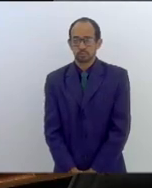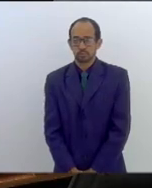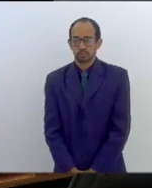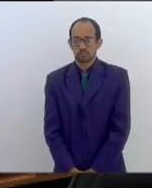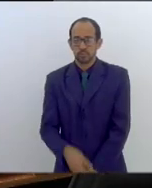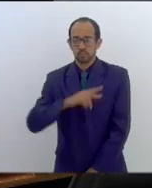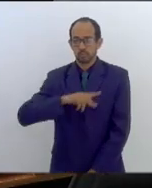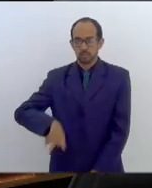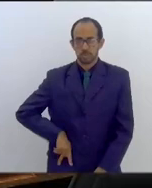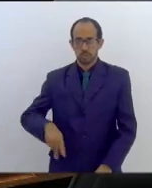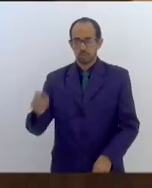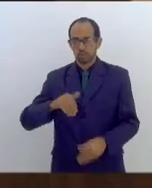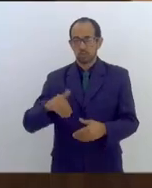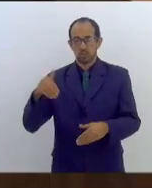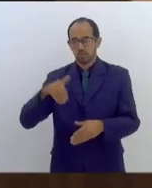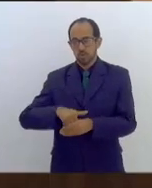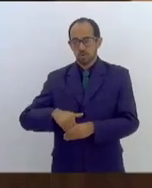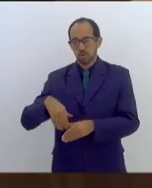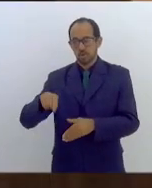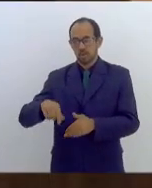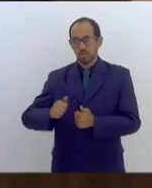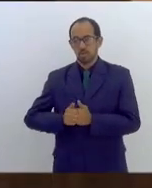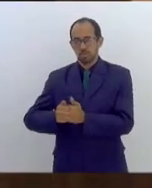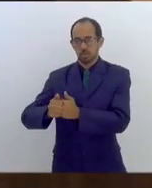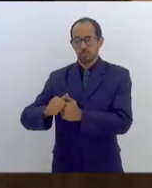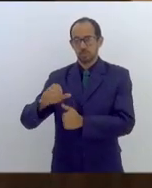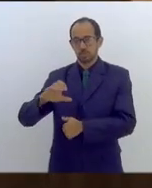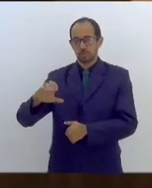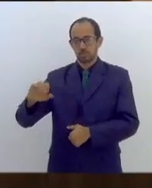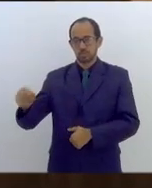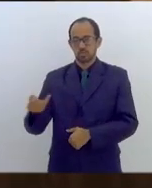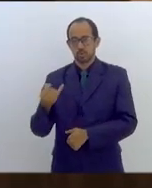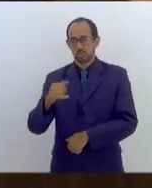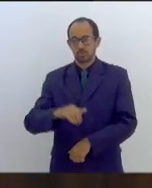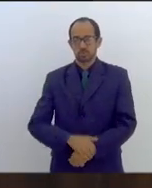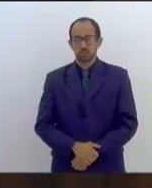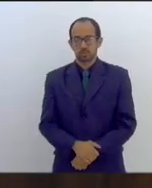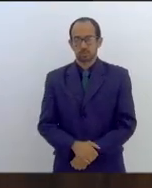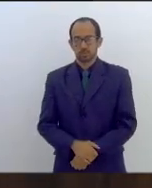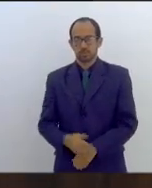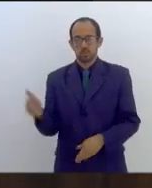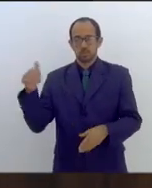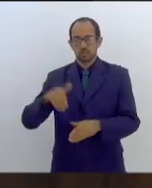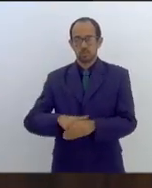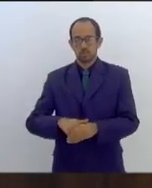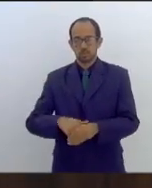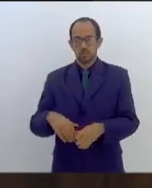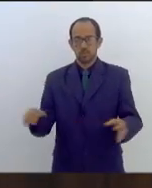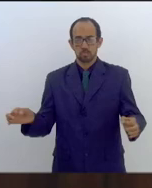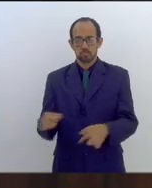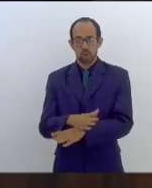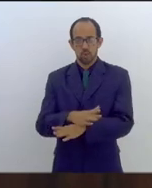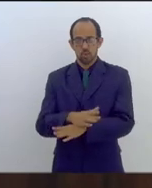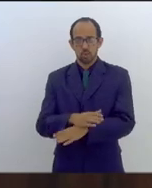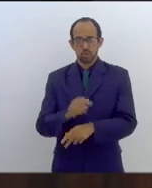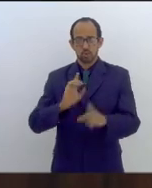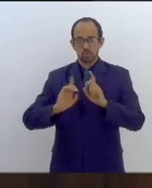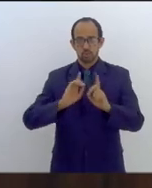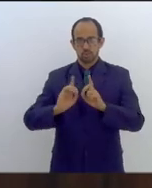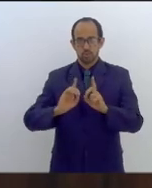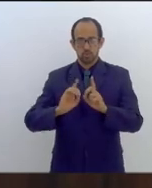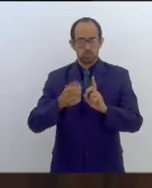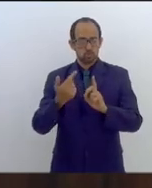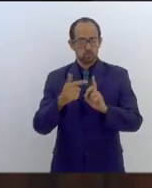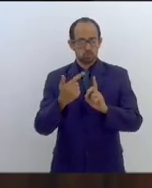Presidente, o voto é acompanhando a CCJ. Com os pareceres emitidos em discussão... Não havendo quem queira discutir, encerrada